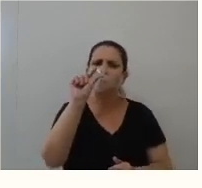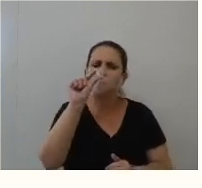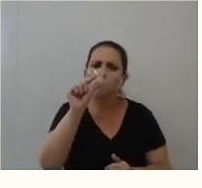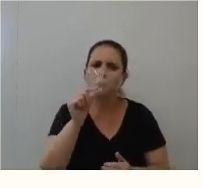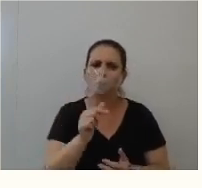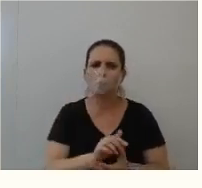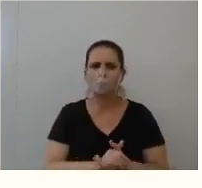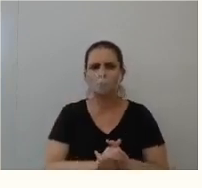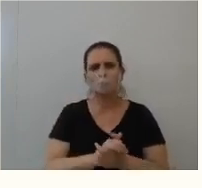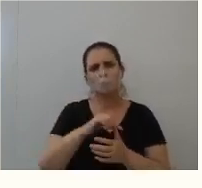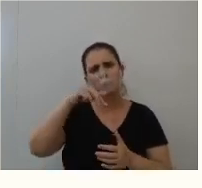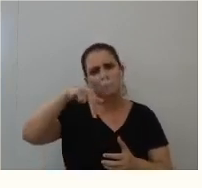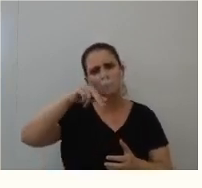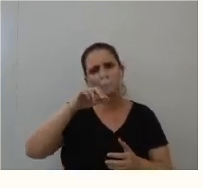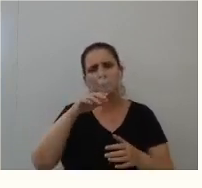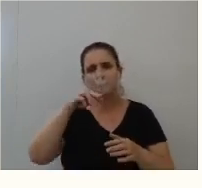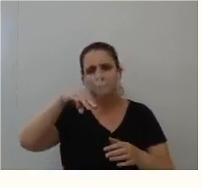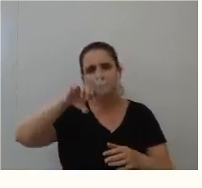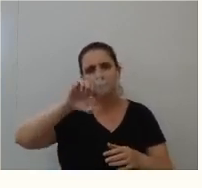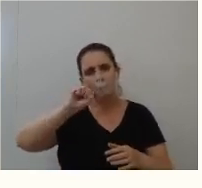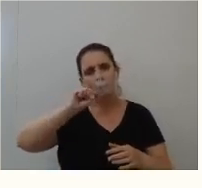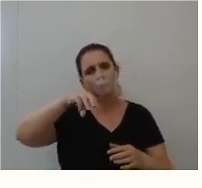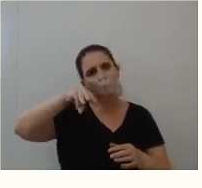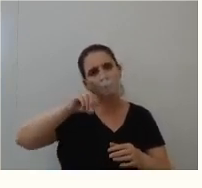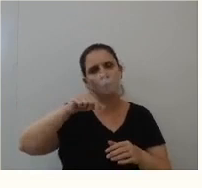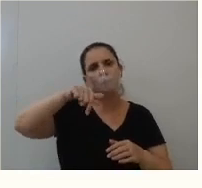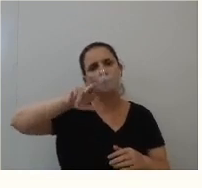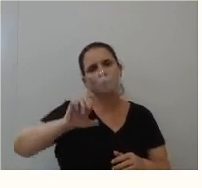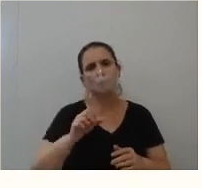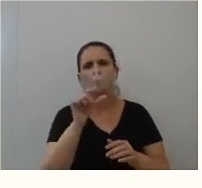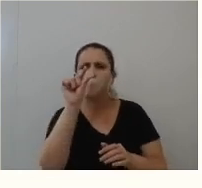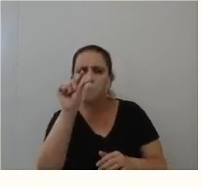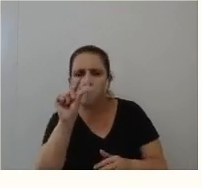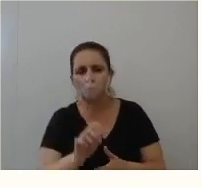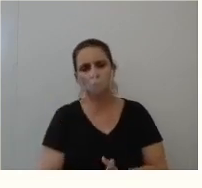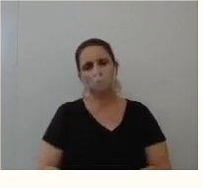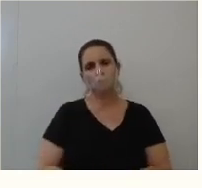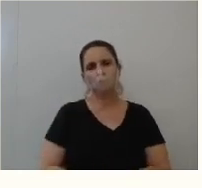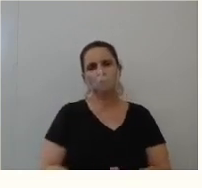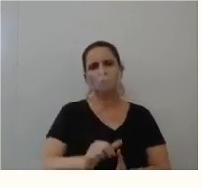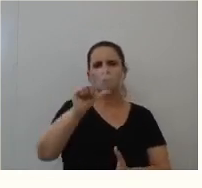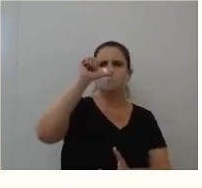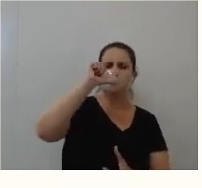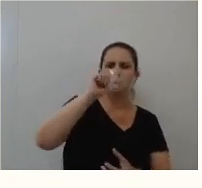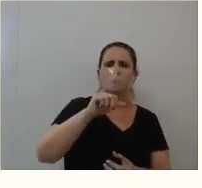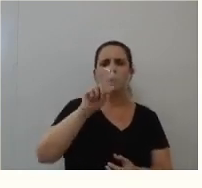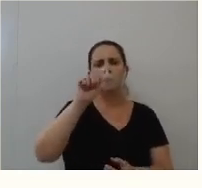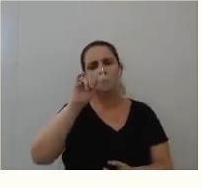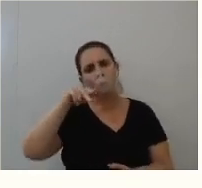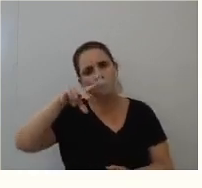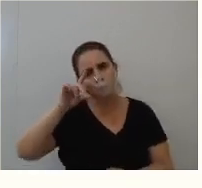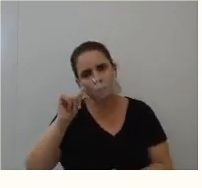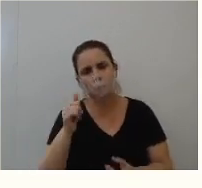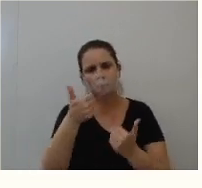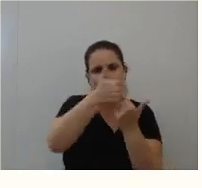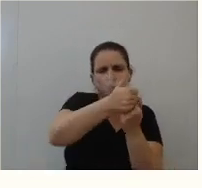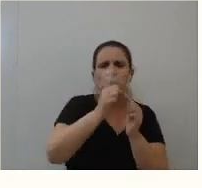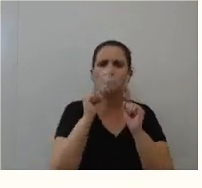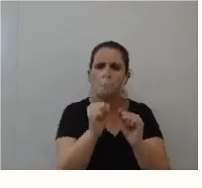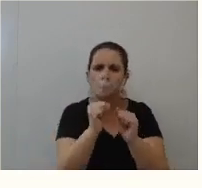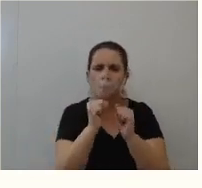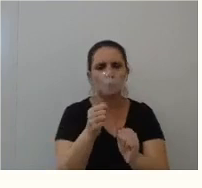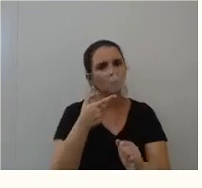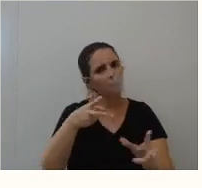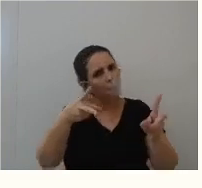pouco. Beba, mesmo que seja um pouco. Beba, ainda que seja um